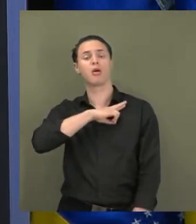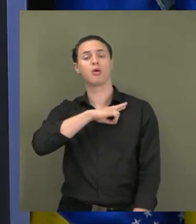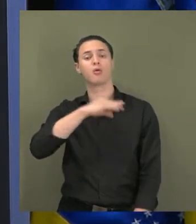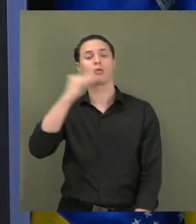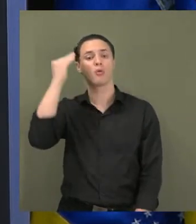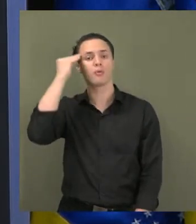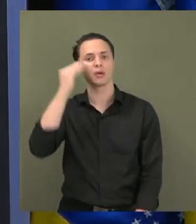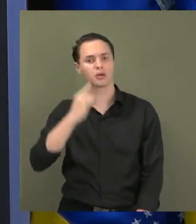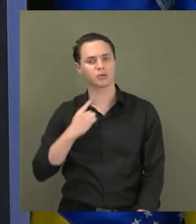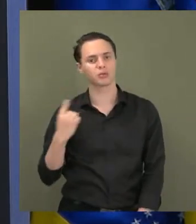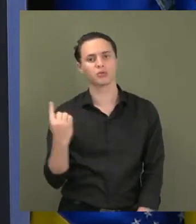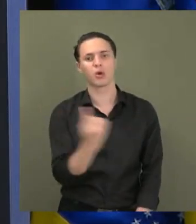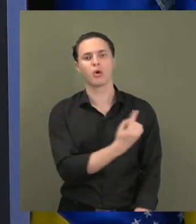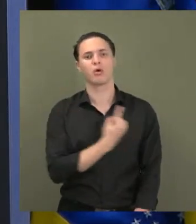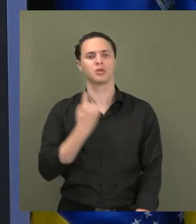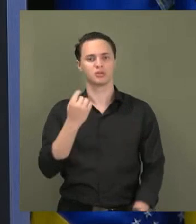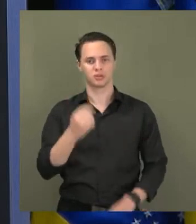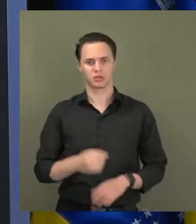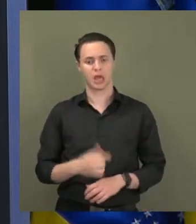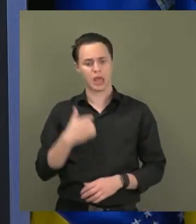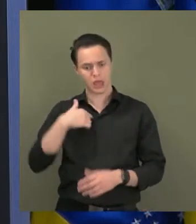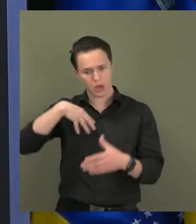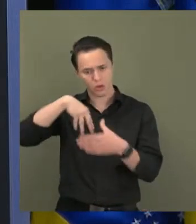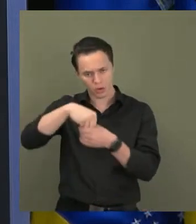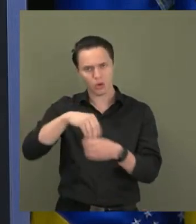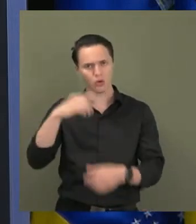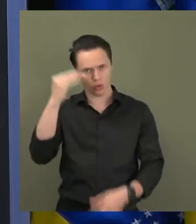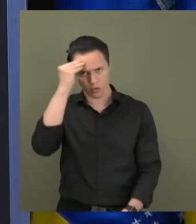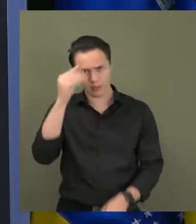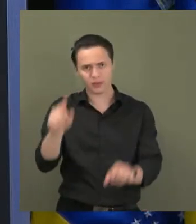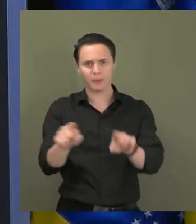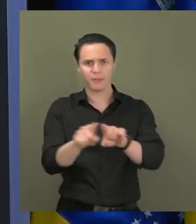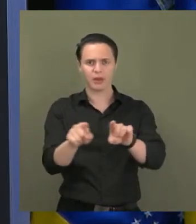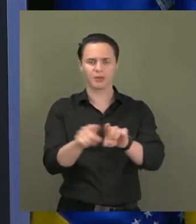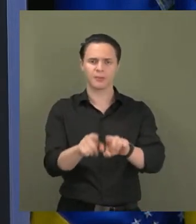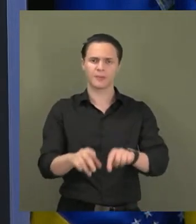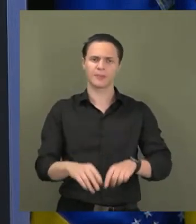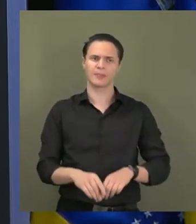nossa, e eu me incluo,